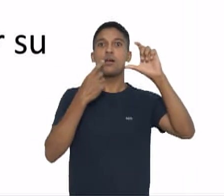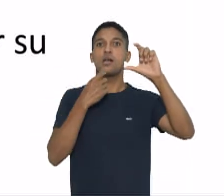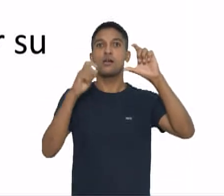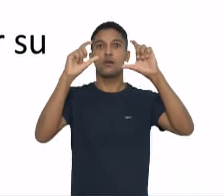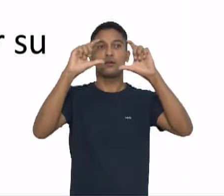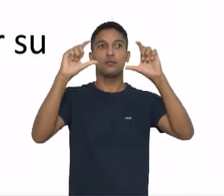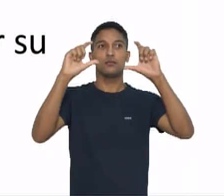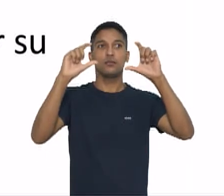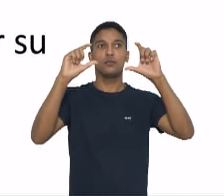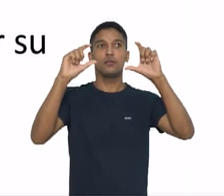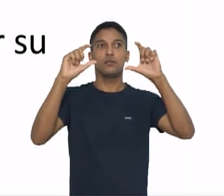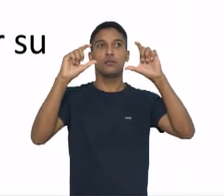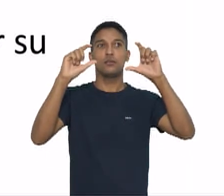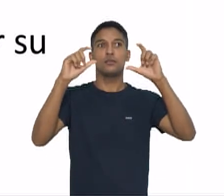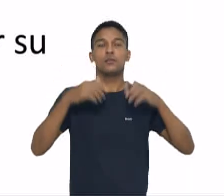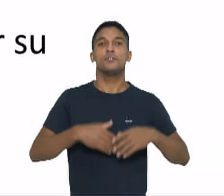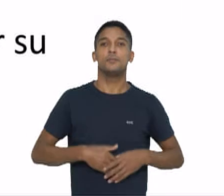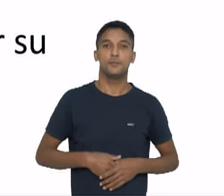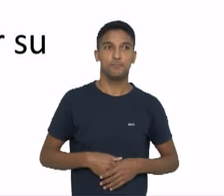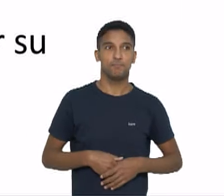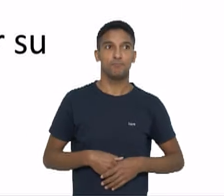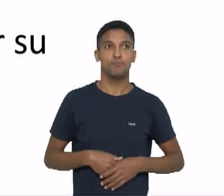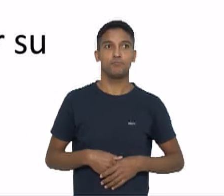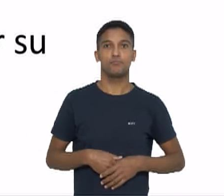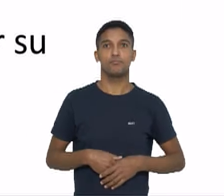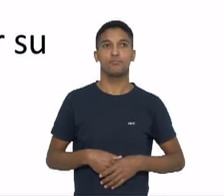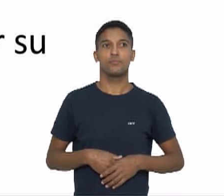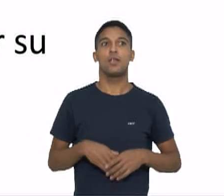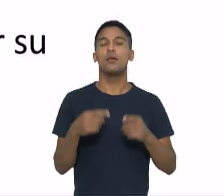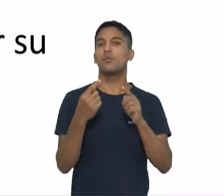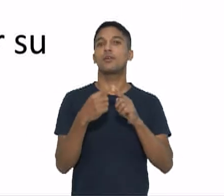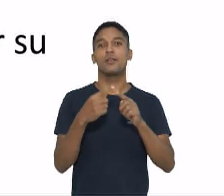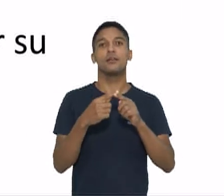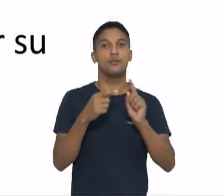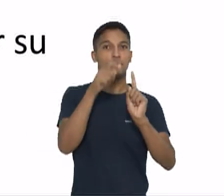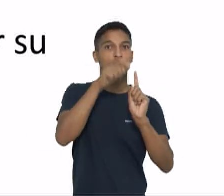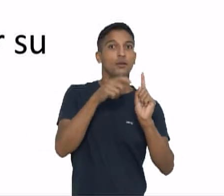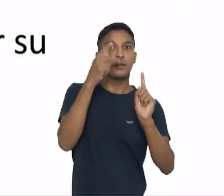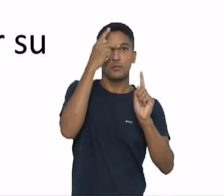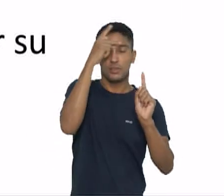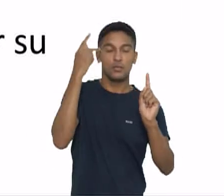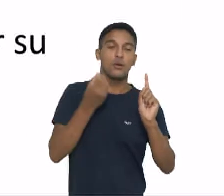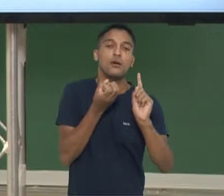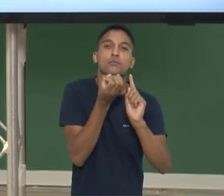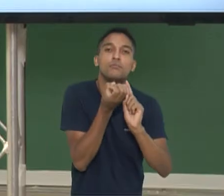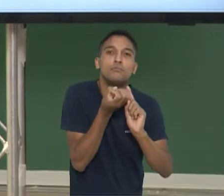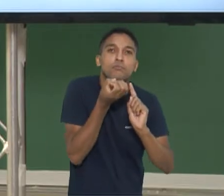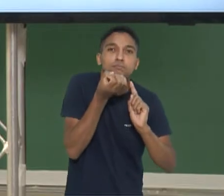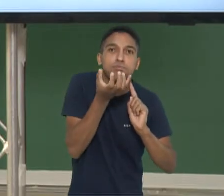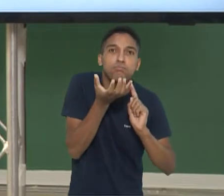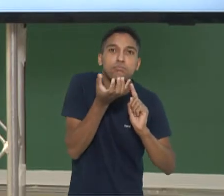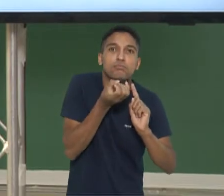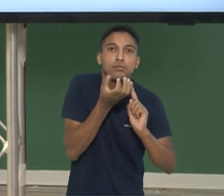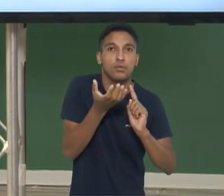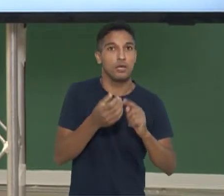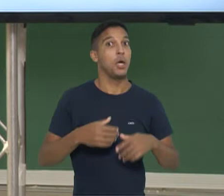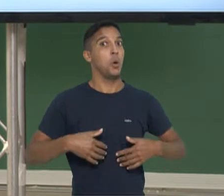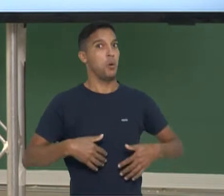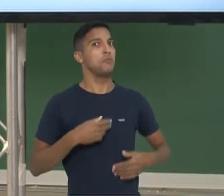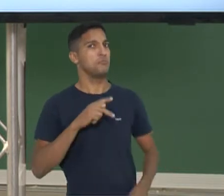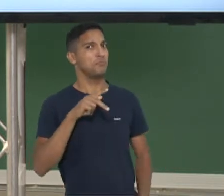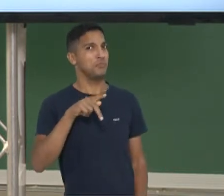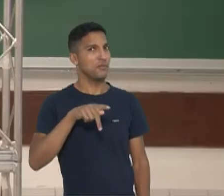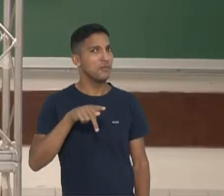pessoal existe porque alguém conta algo. Profe, então você está me dizendo que